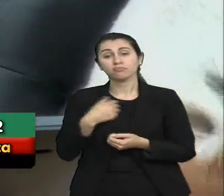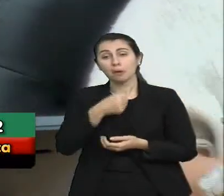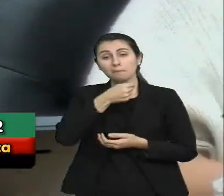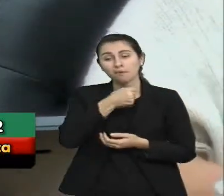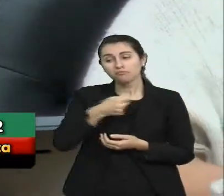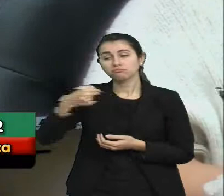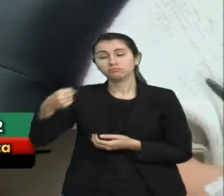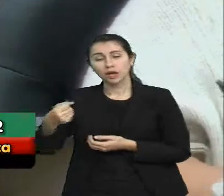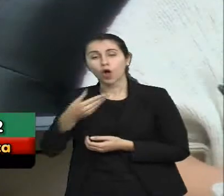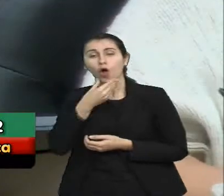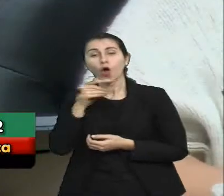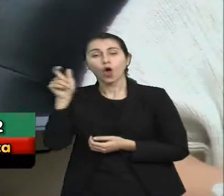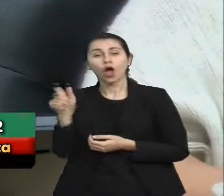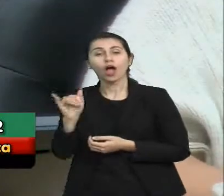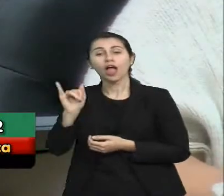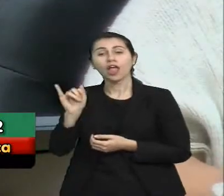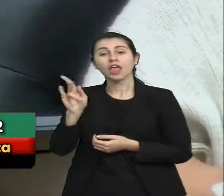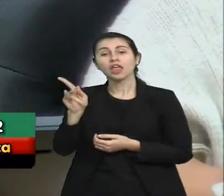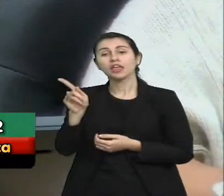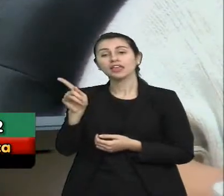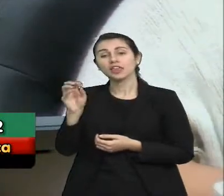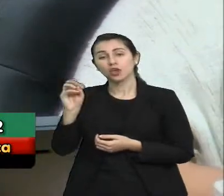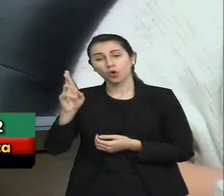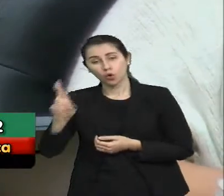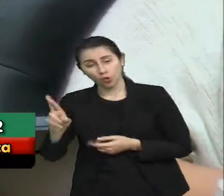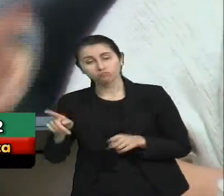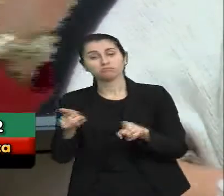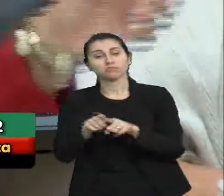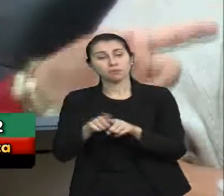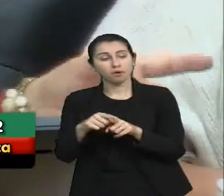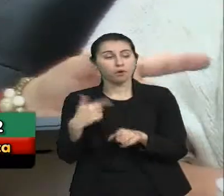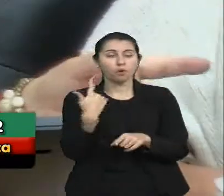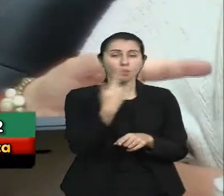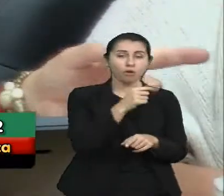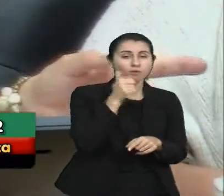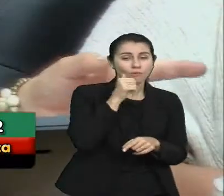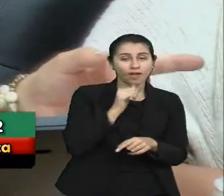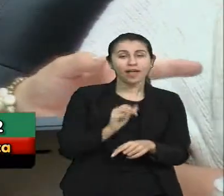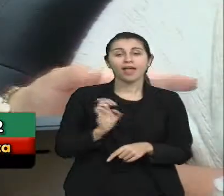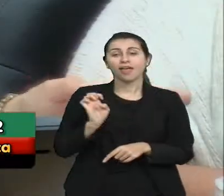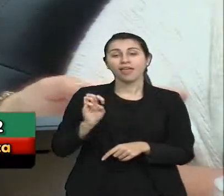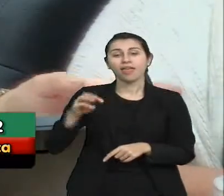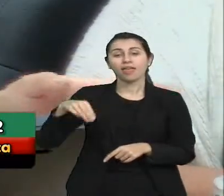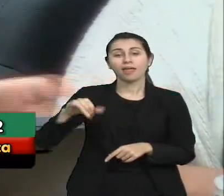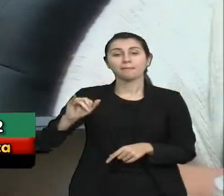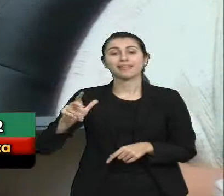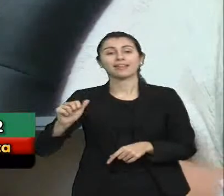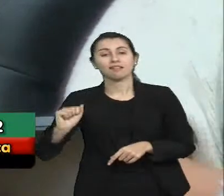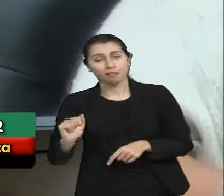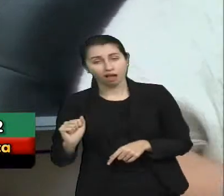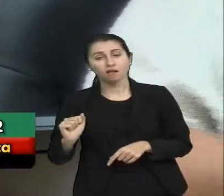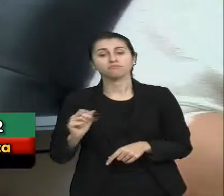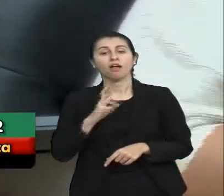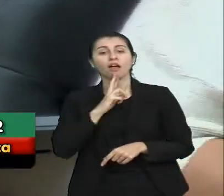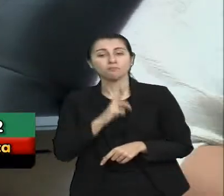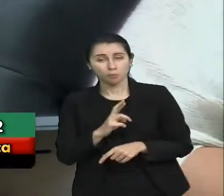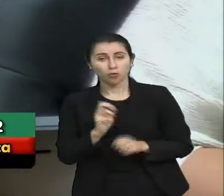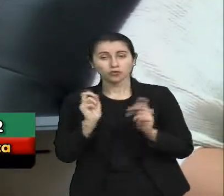depois para a Emília. E aí as meninas respondem as perguntas. Tá bom, gente? Pode